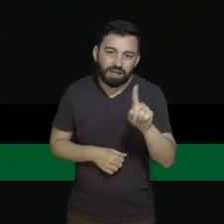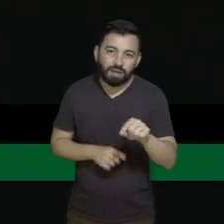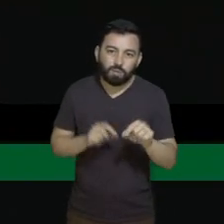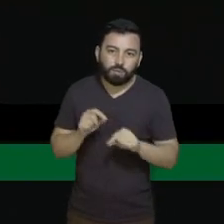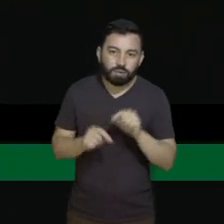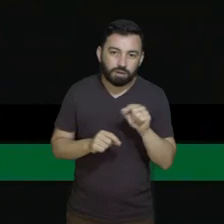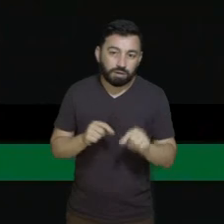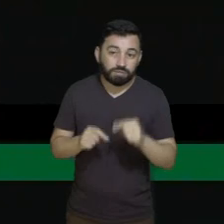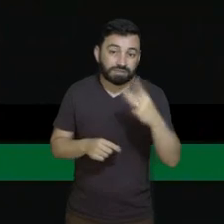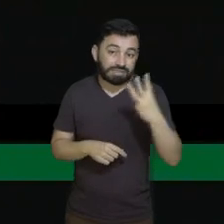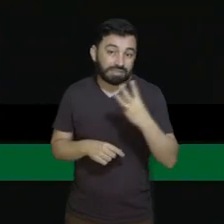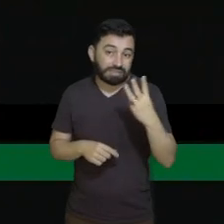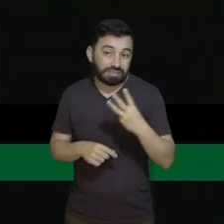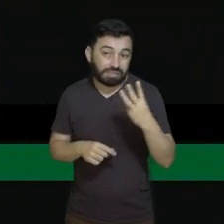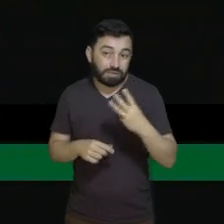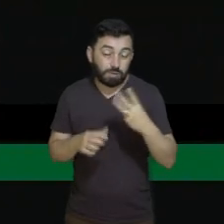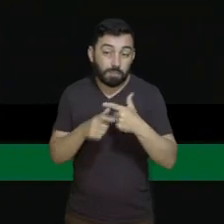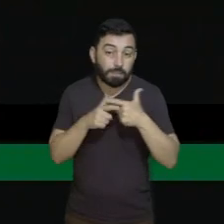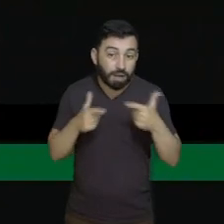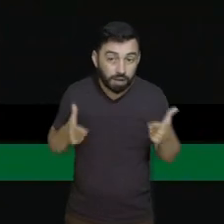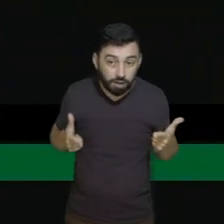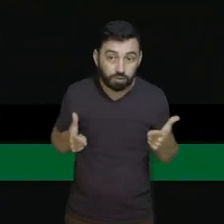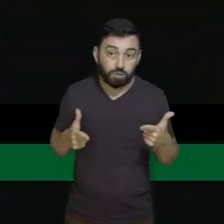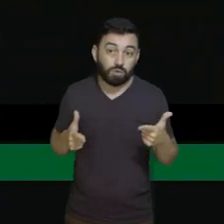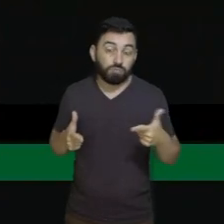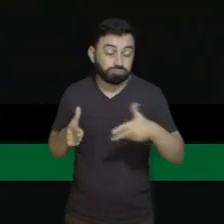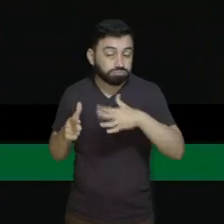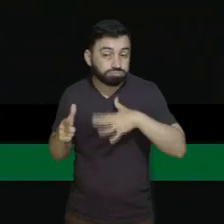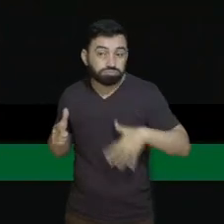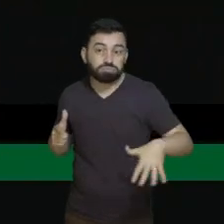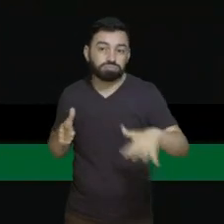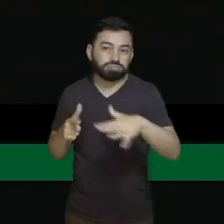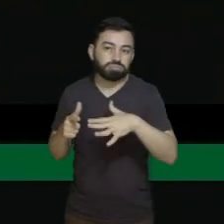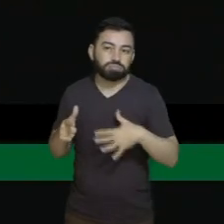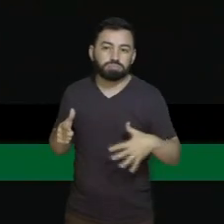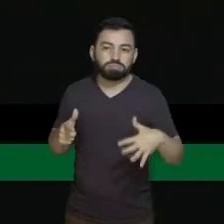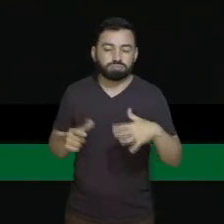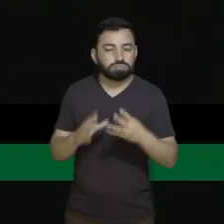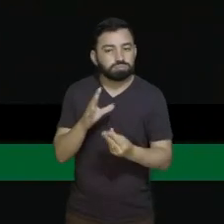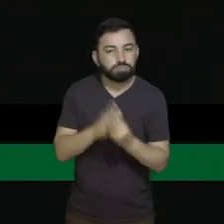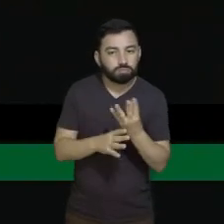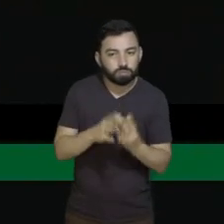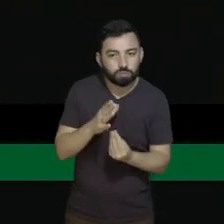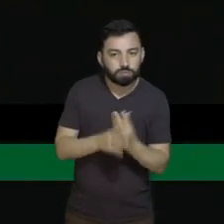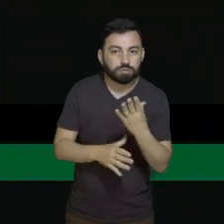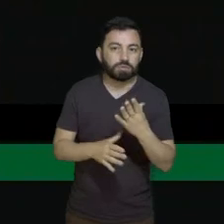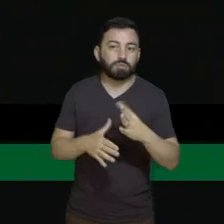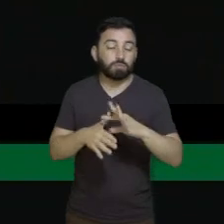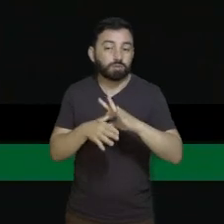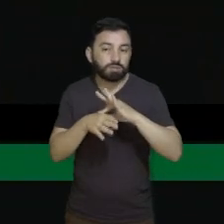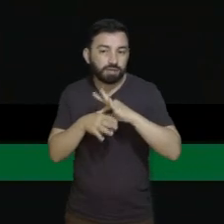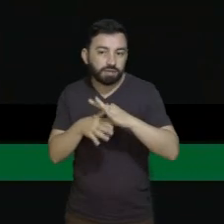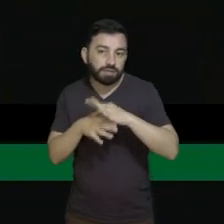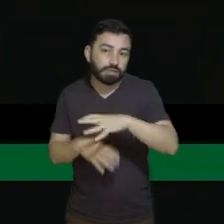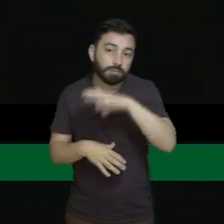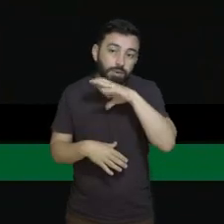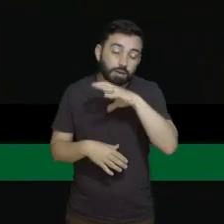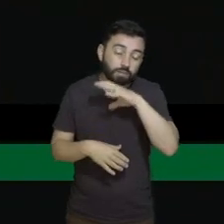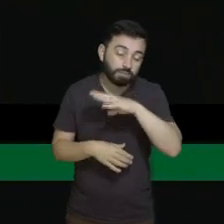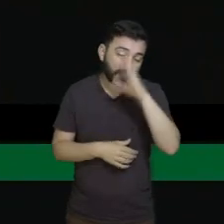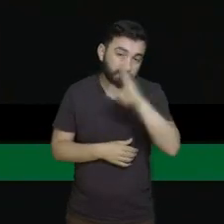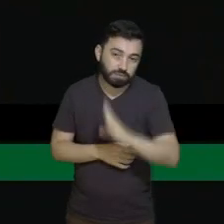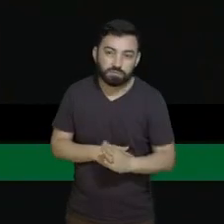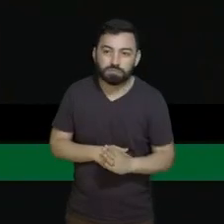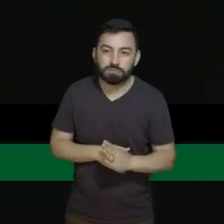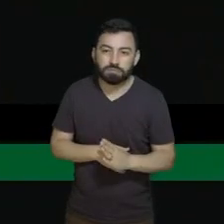o terceiro maior conglomerado de produção de proteína animal do país.